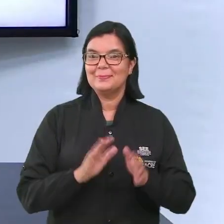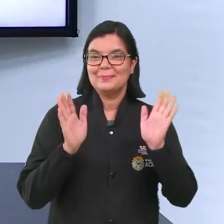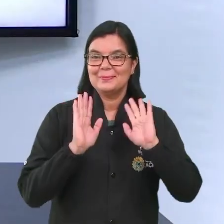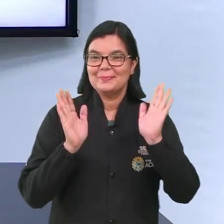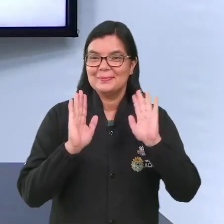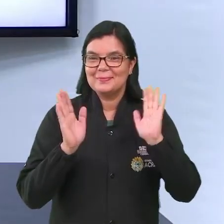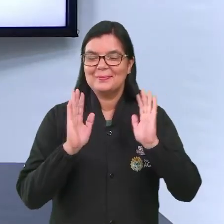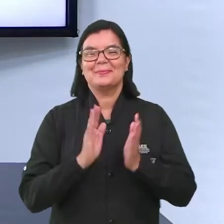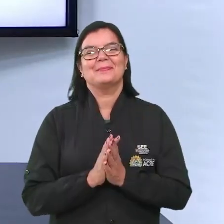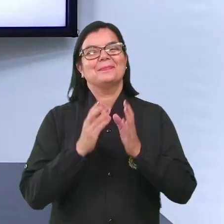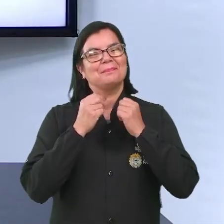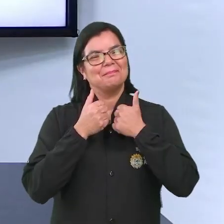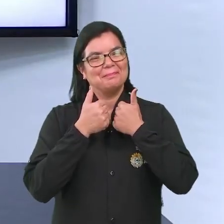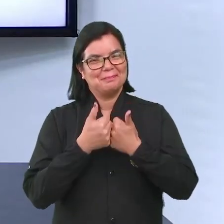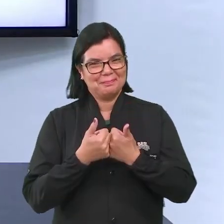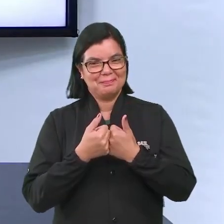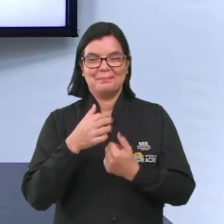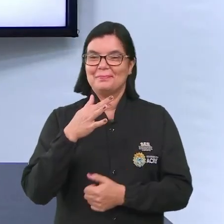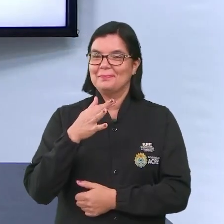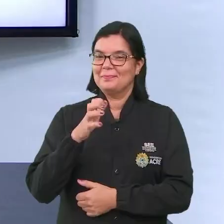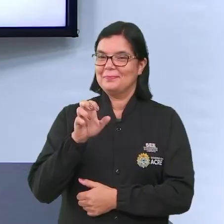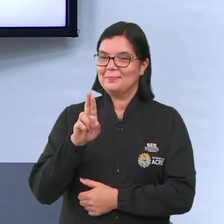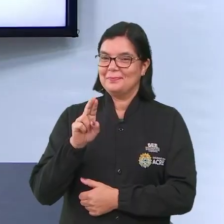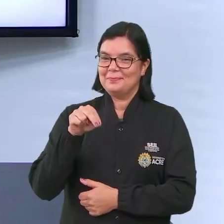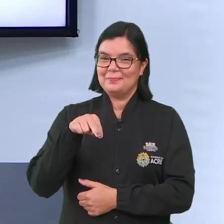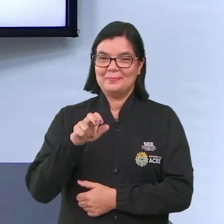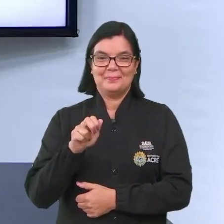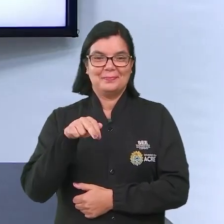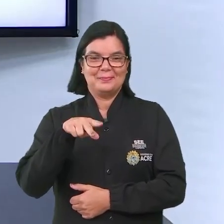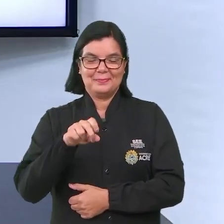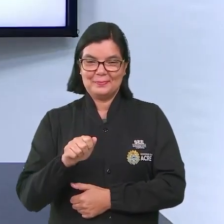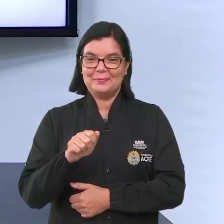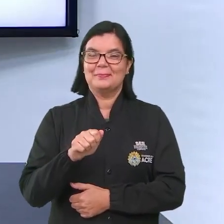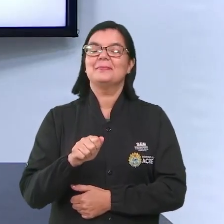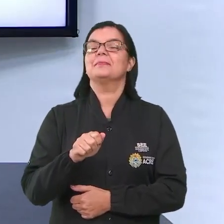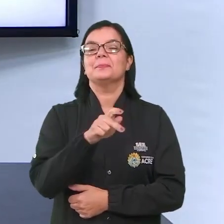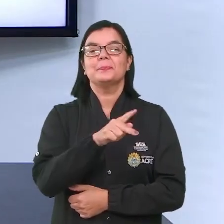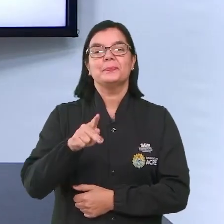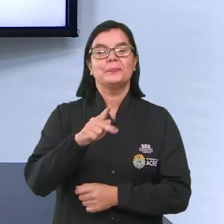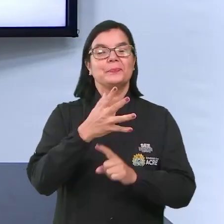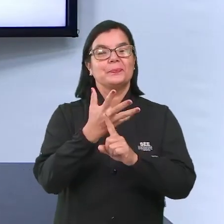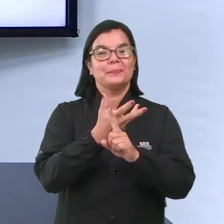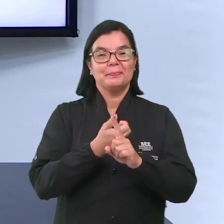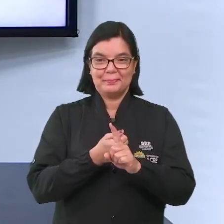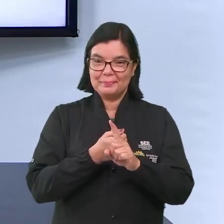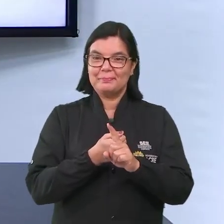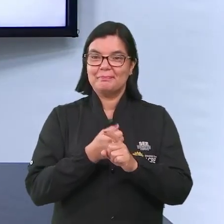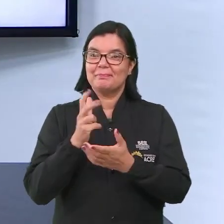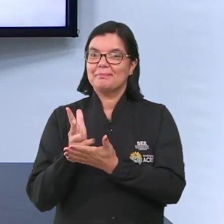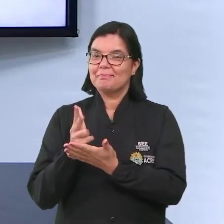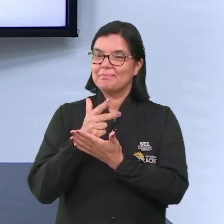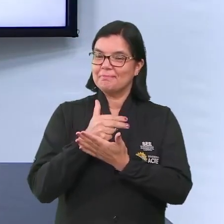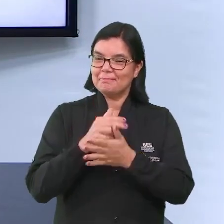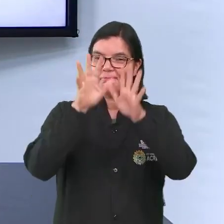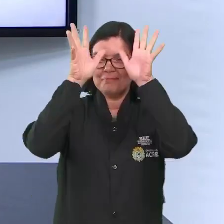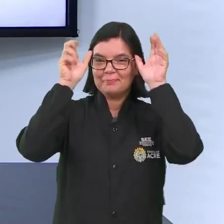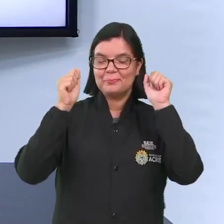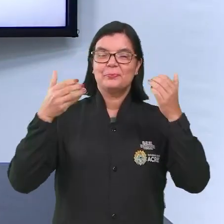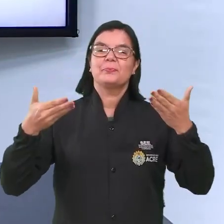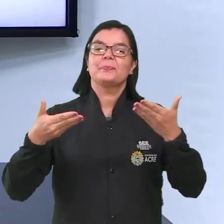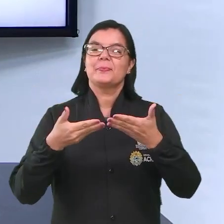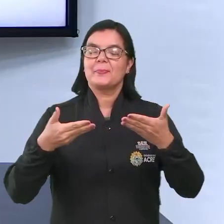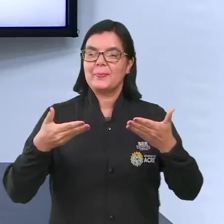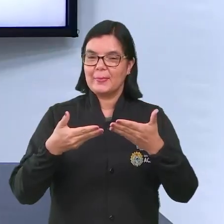Olá, pessoal, tudo bem? Sou Fernanda Gomes, professora de arte aqui do Centro de Mídias de Educação do Acre. Hoje nós vamos